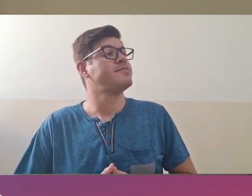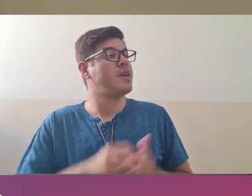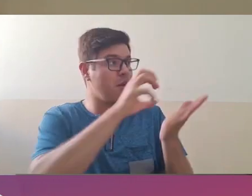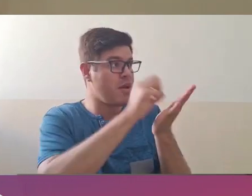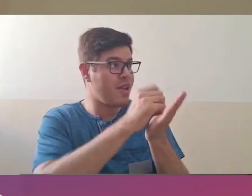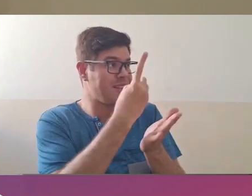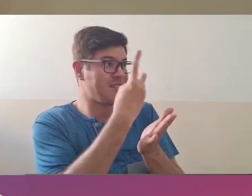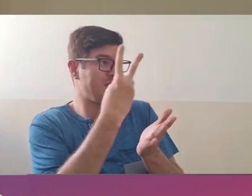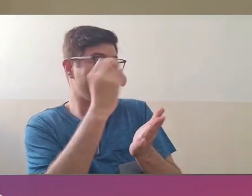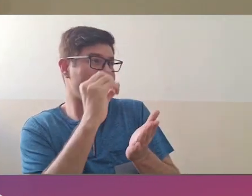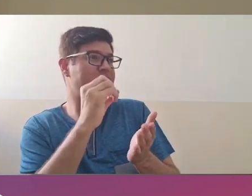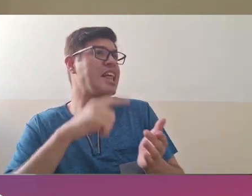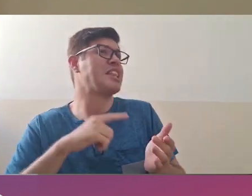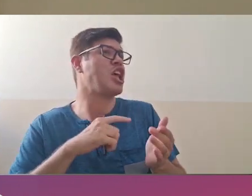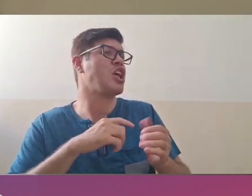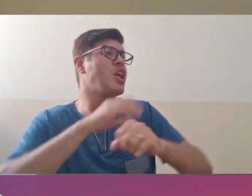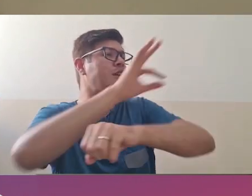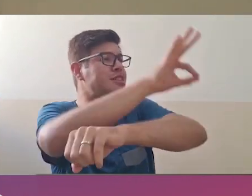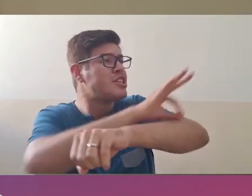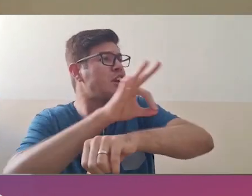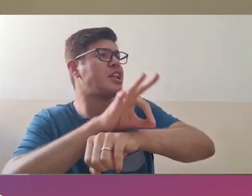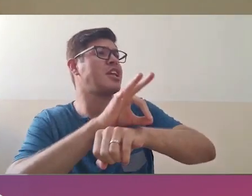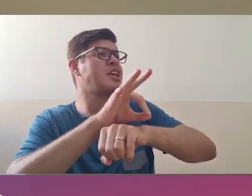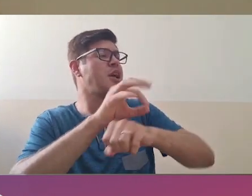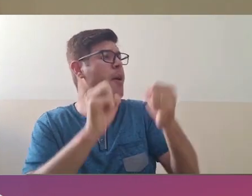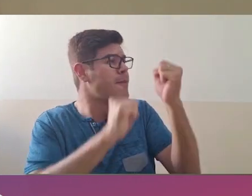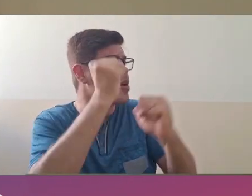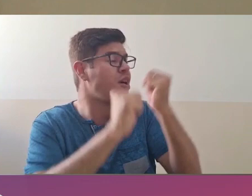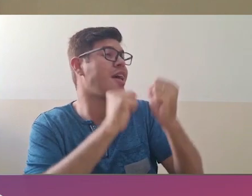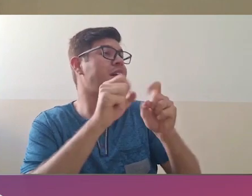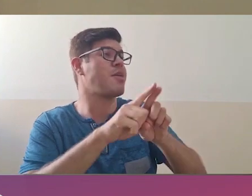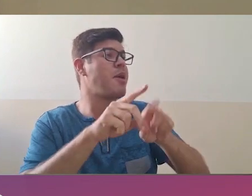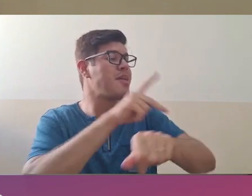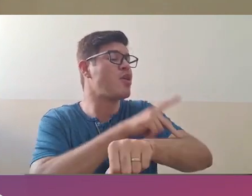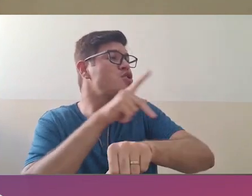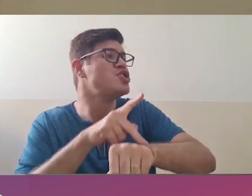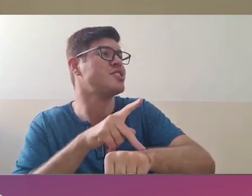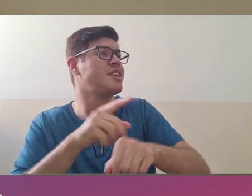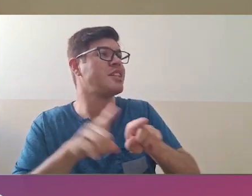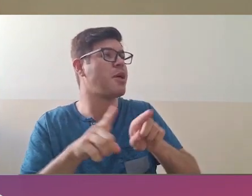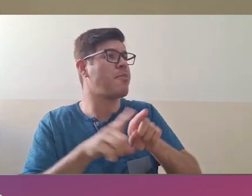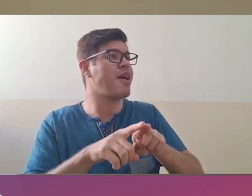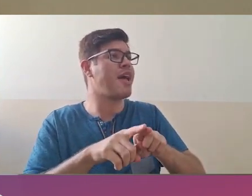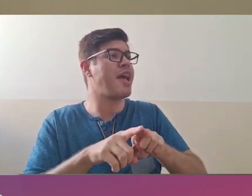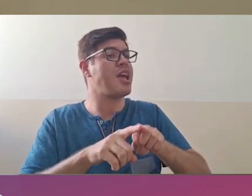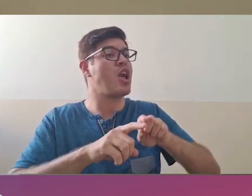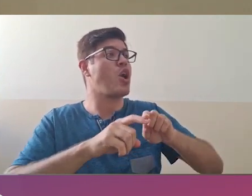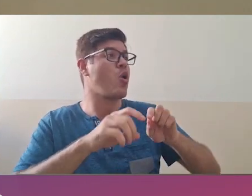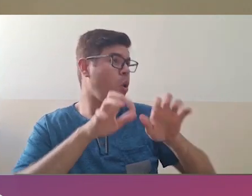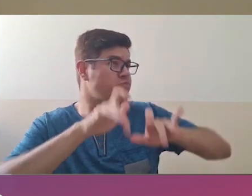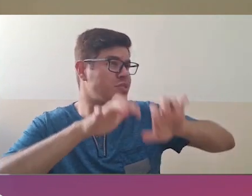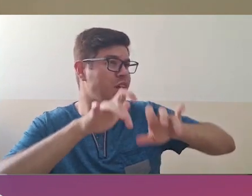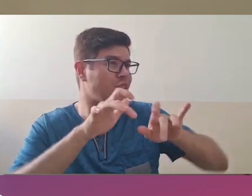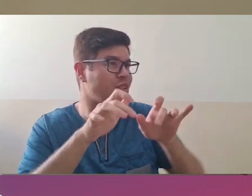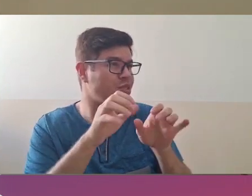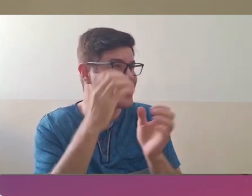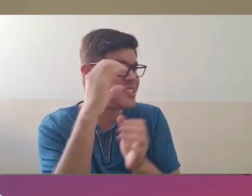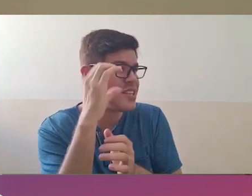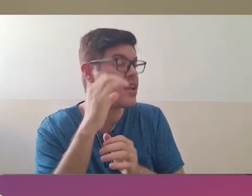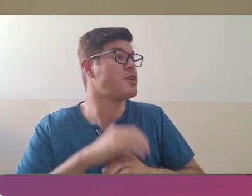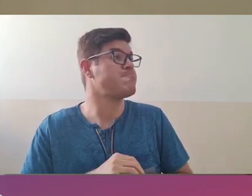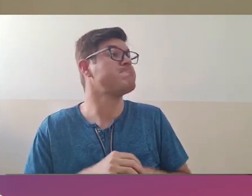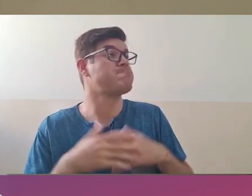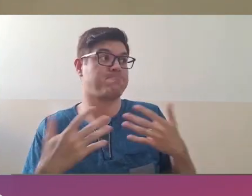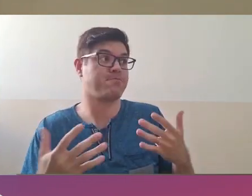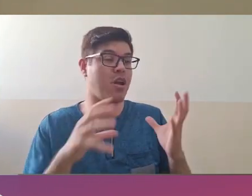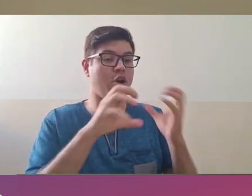vestibular.univesp.br. E dessas 120 vagas, vamos destacar, por exemplo, temos curso de engenharia de produção, pedagogia, engenharia de computação.